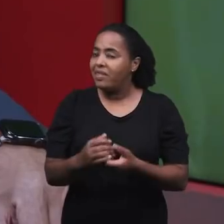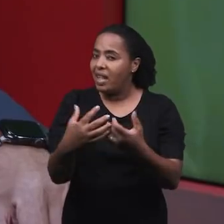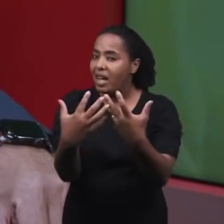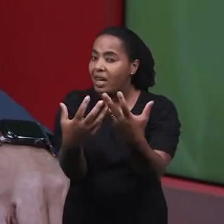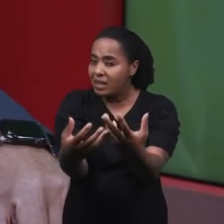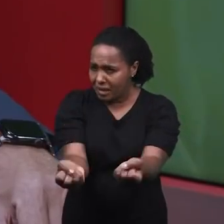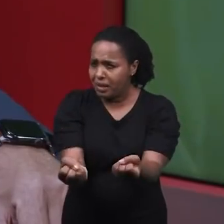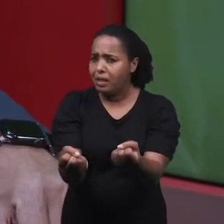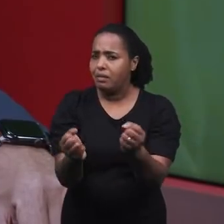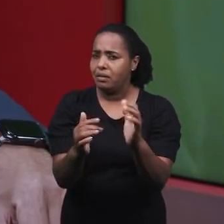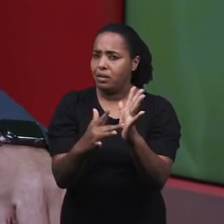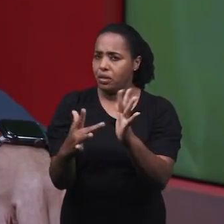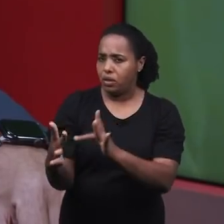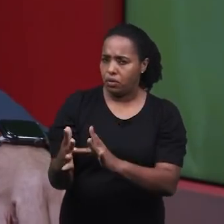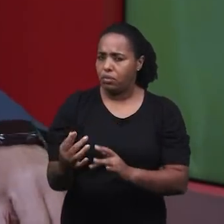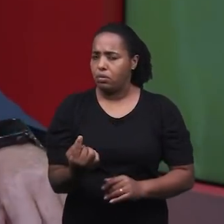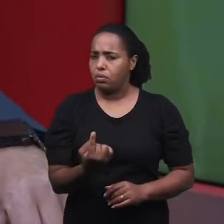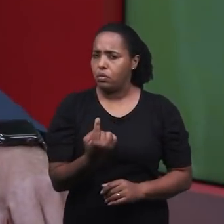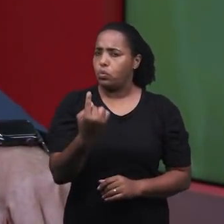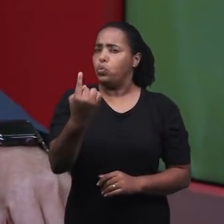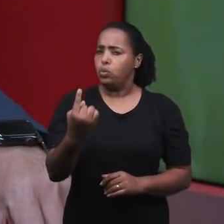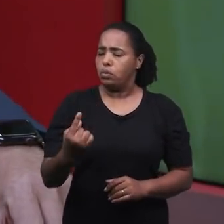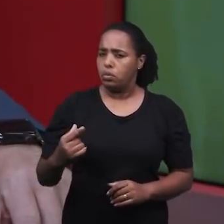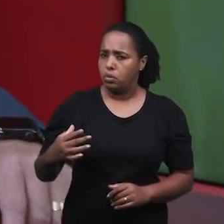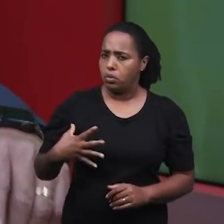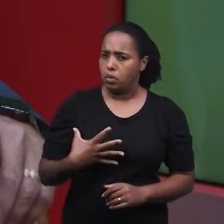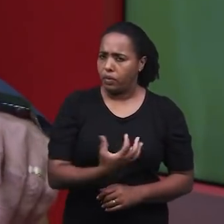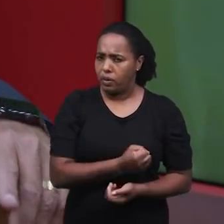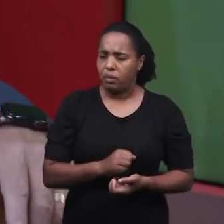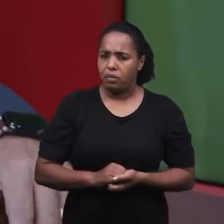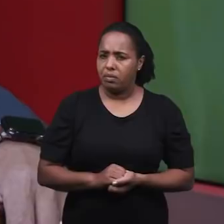o Senhor Jesus como Salvador.